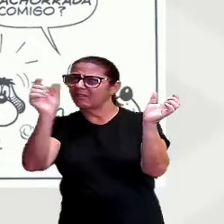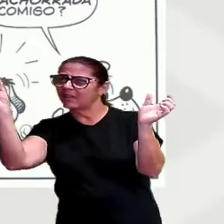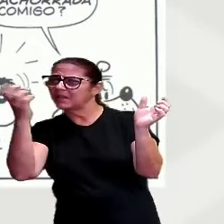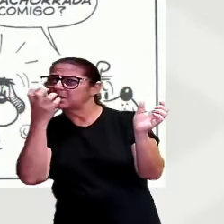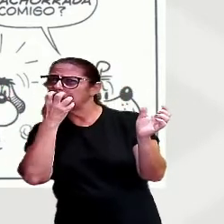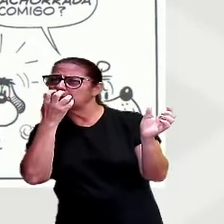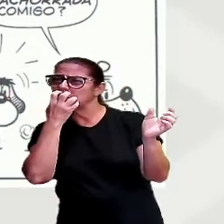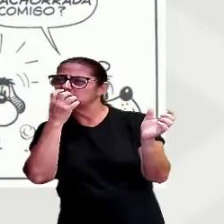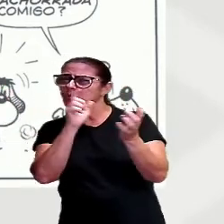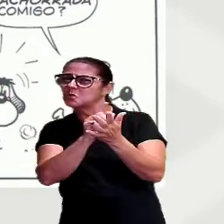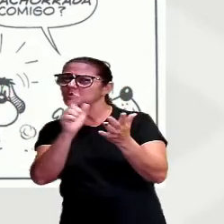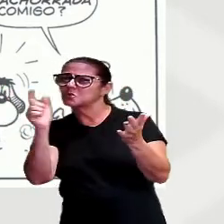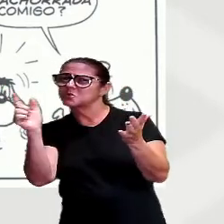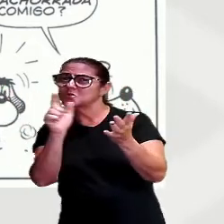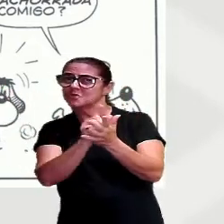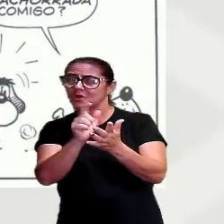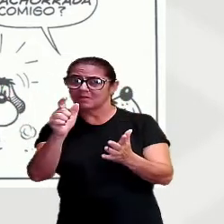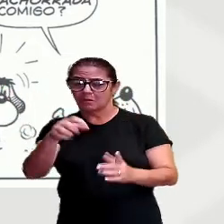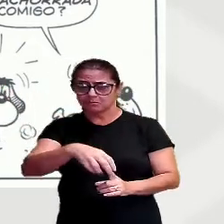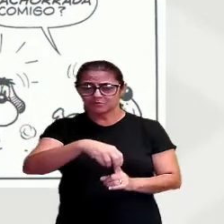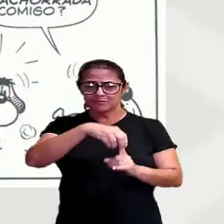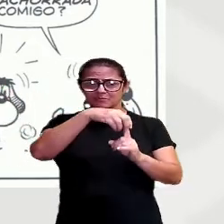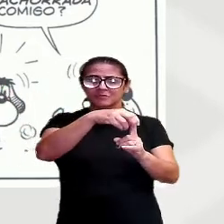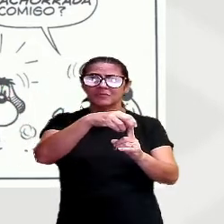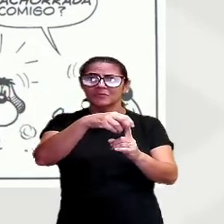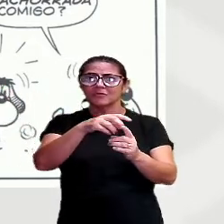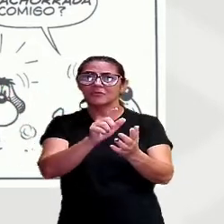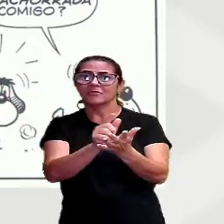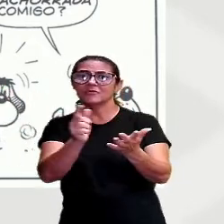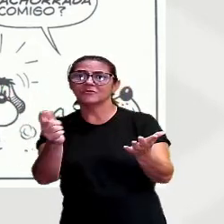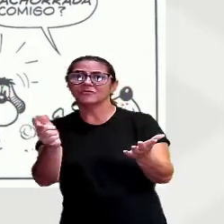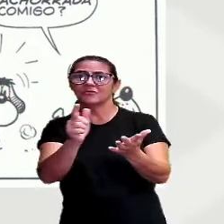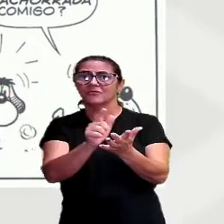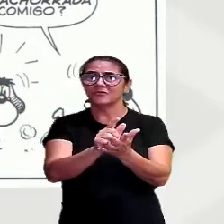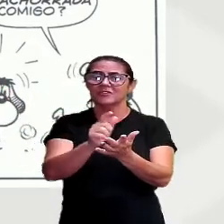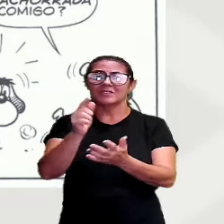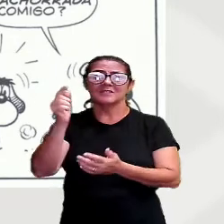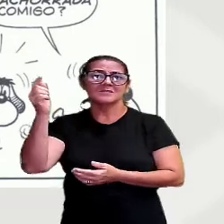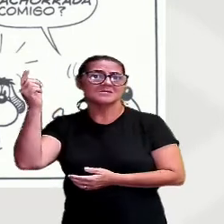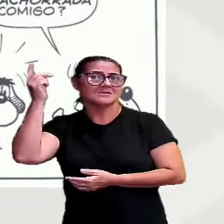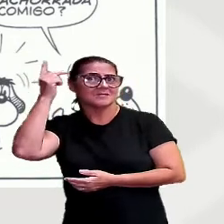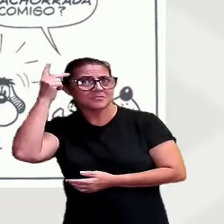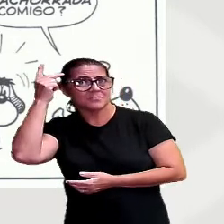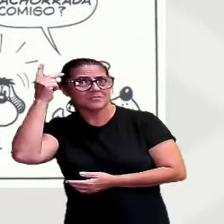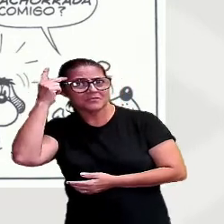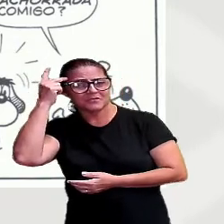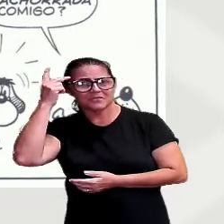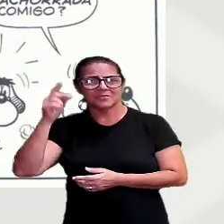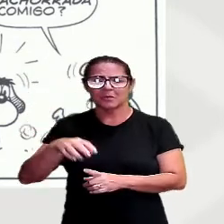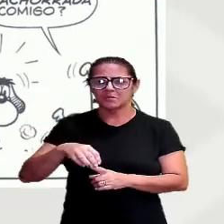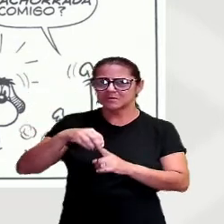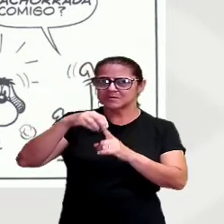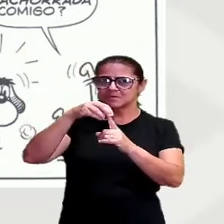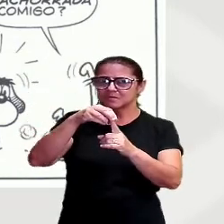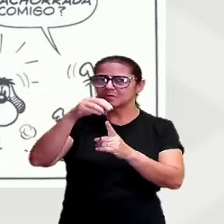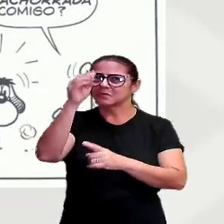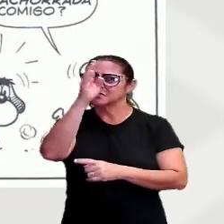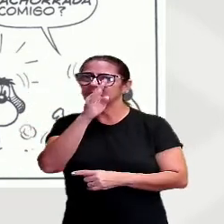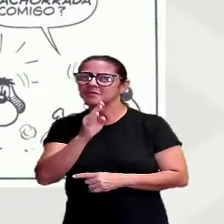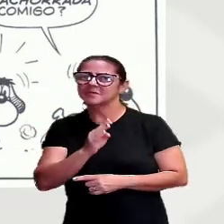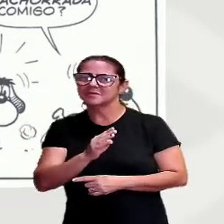no jornal de destaque, que é o Folha de São Paulo. Então, a gente tem aí, ó, pioneiro no Brasil, Maurício de